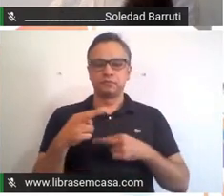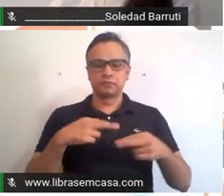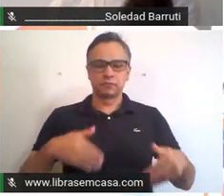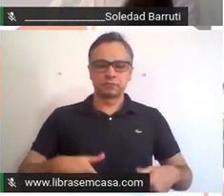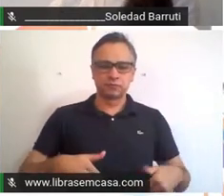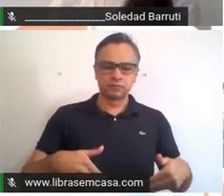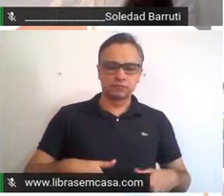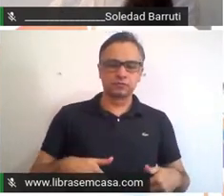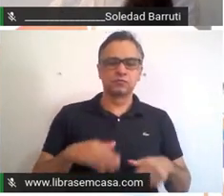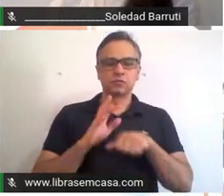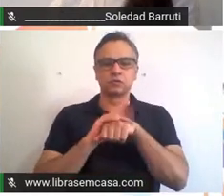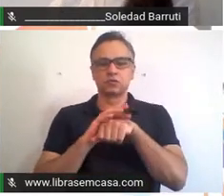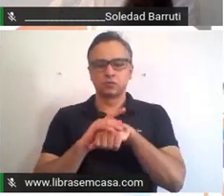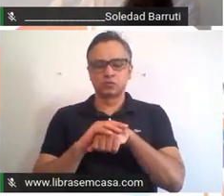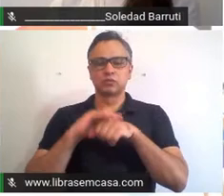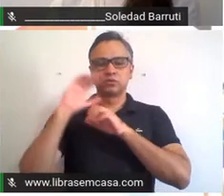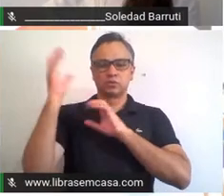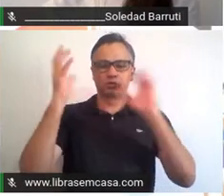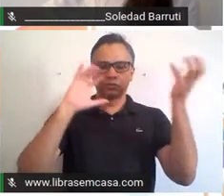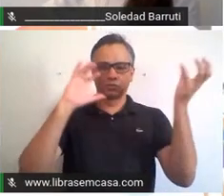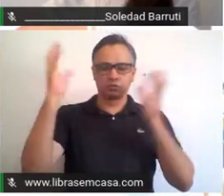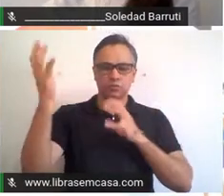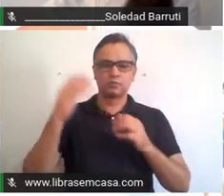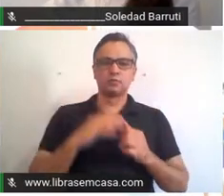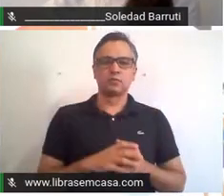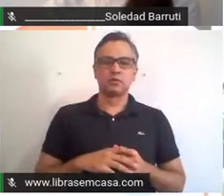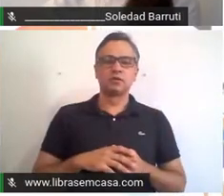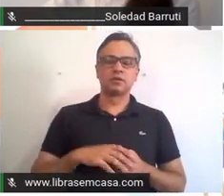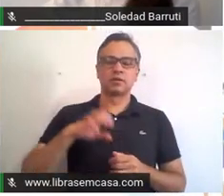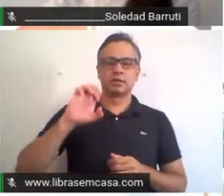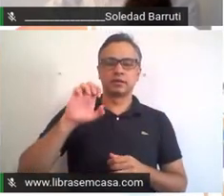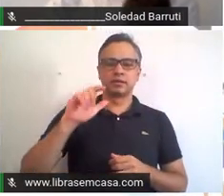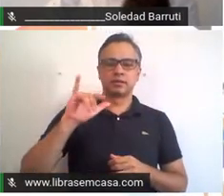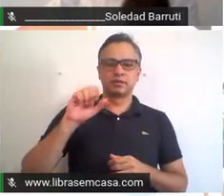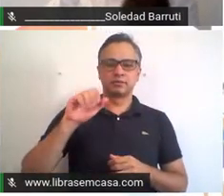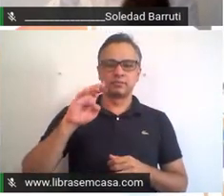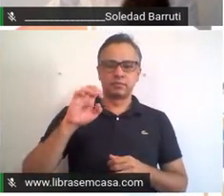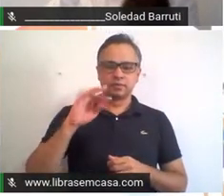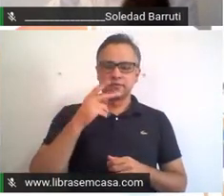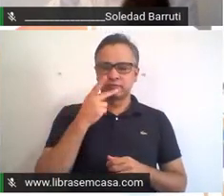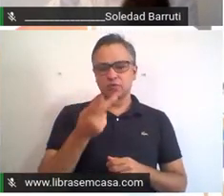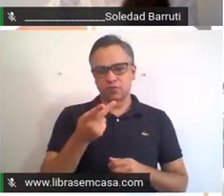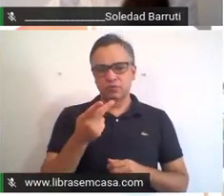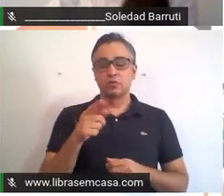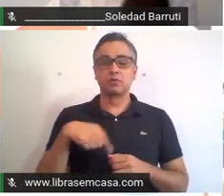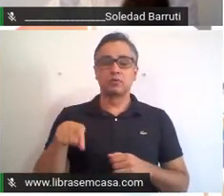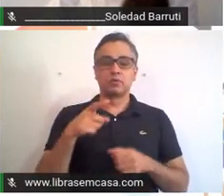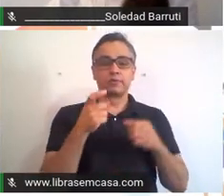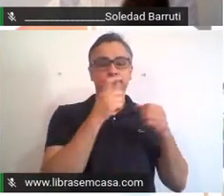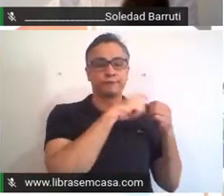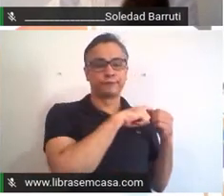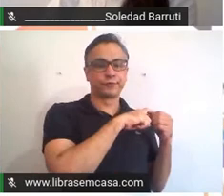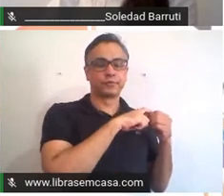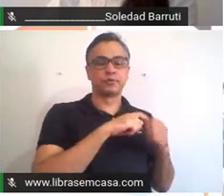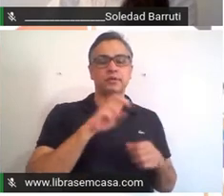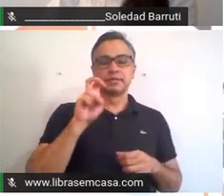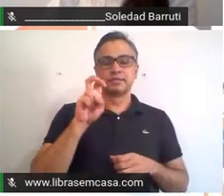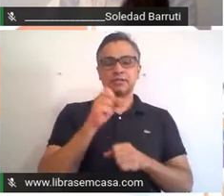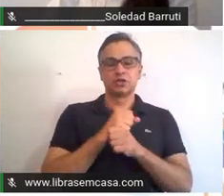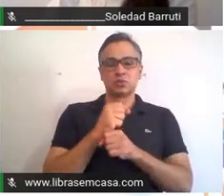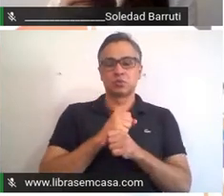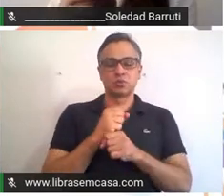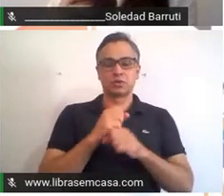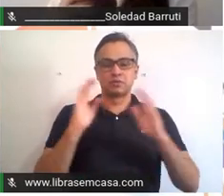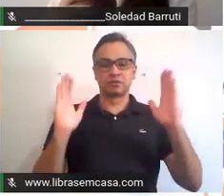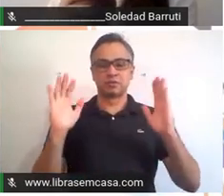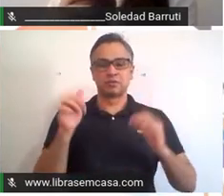mudanças climáticas, né? Retomando de novo a frase da Elisabetta, que foi que a gente acabou retrocedendo 5 anos em 15, ou seja, em algum